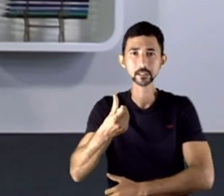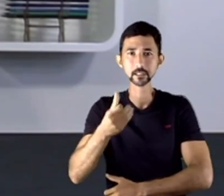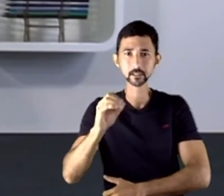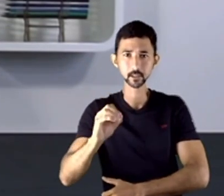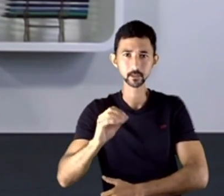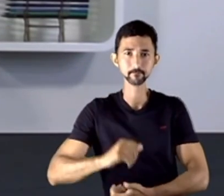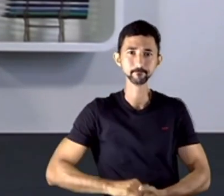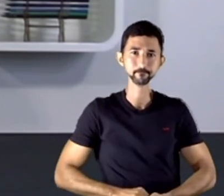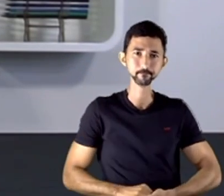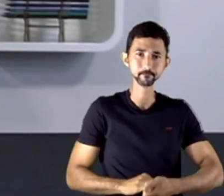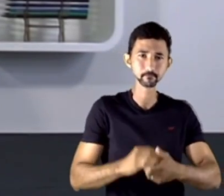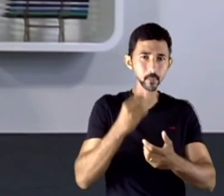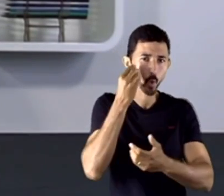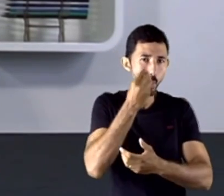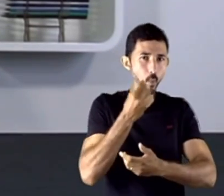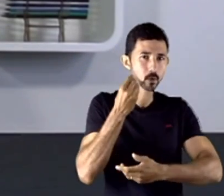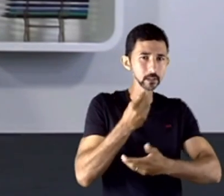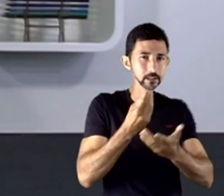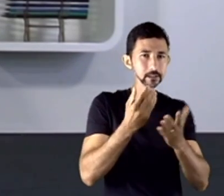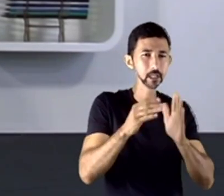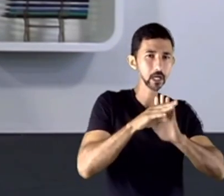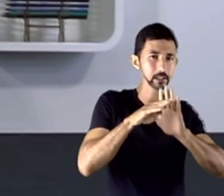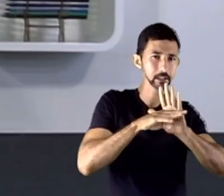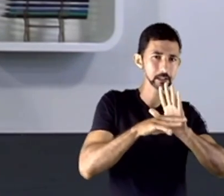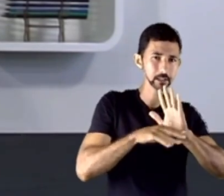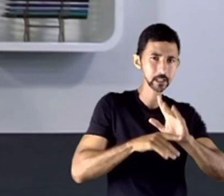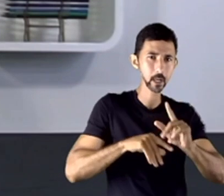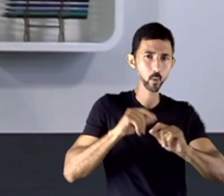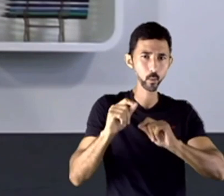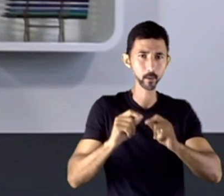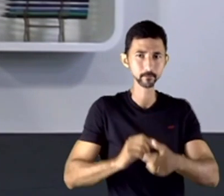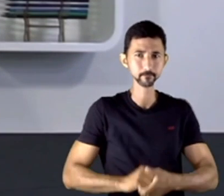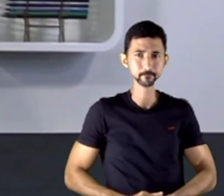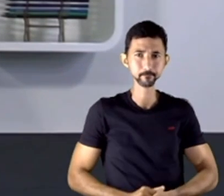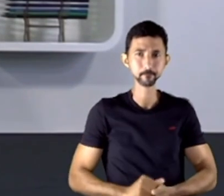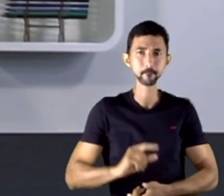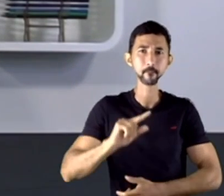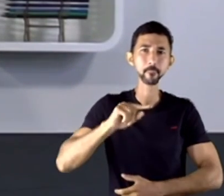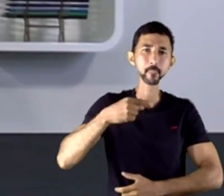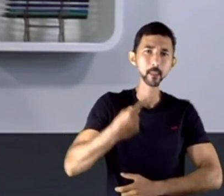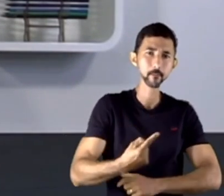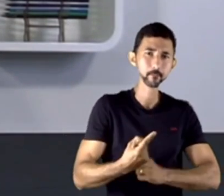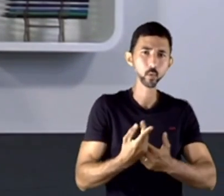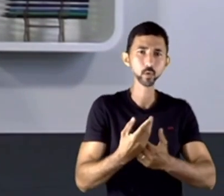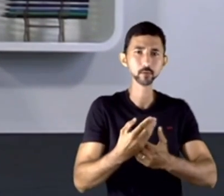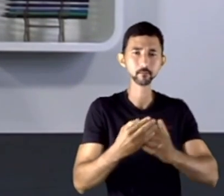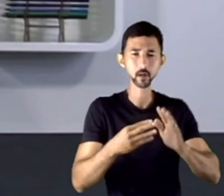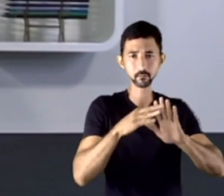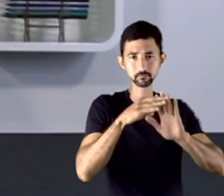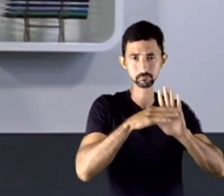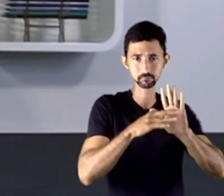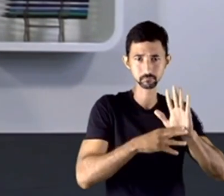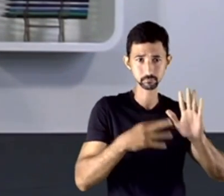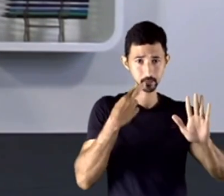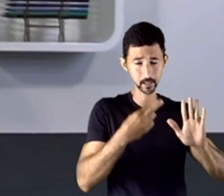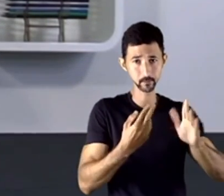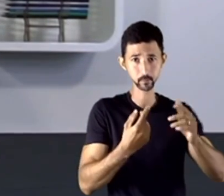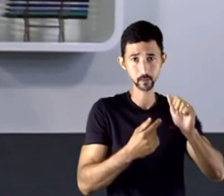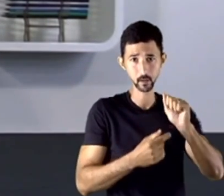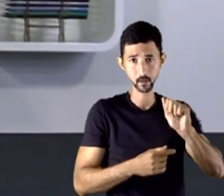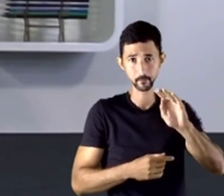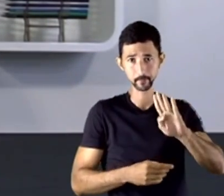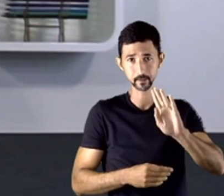R$1.260, e analisar e estabelecer esses critérios, tá? E aí depois ir para a alternativa para saber qual é a